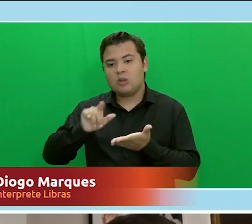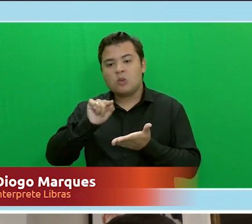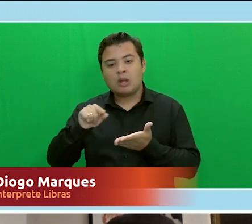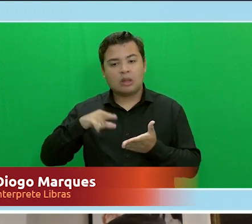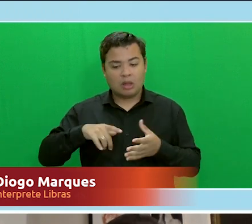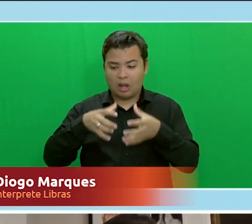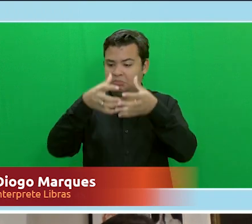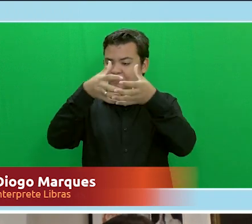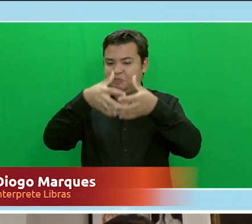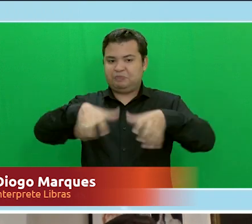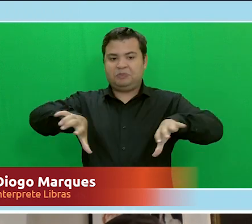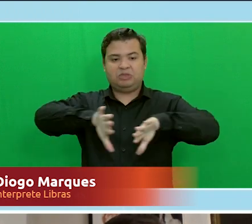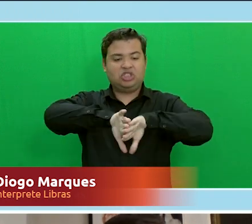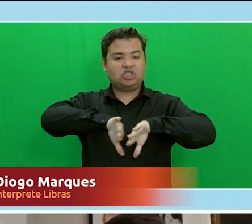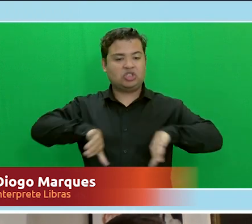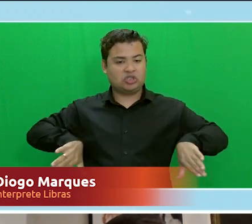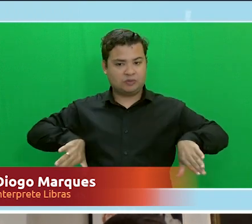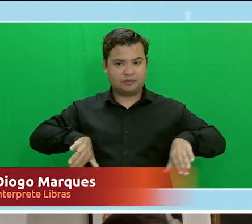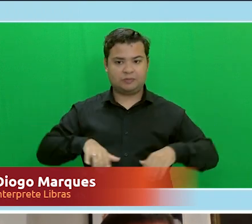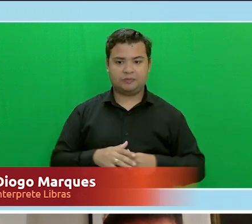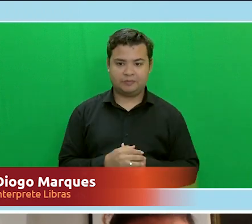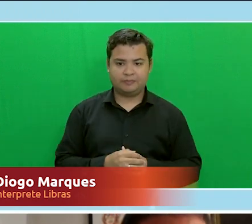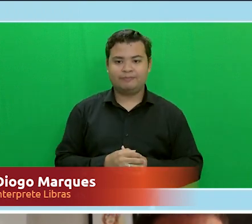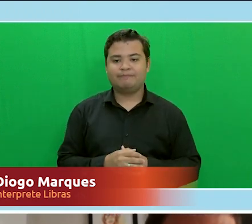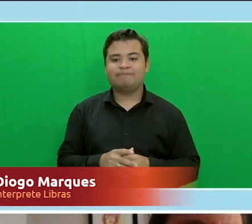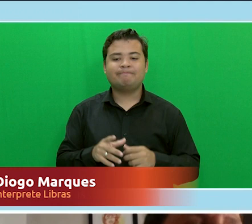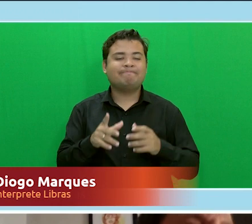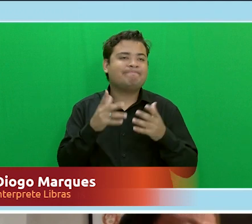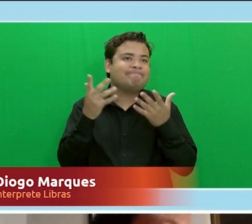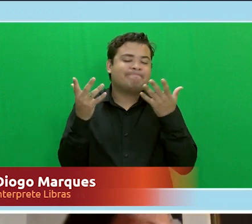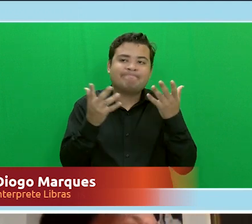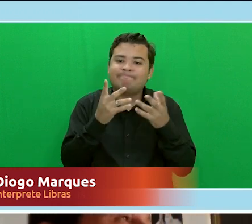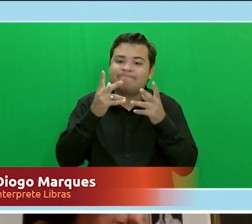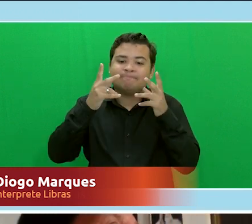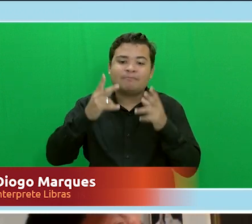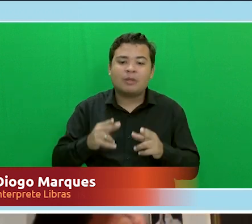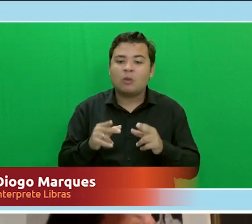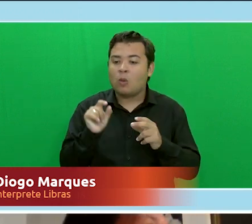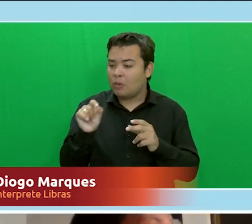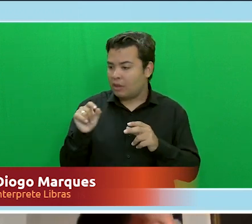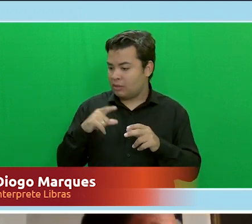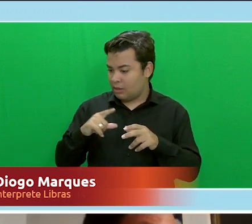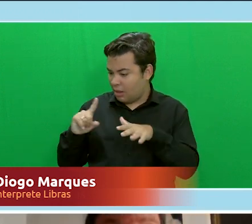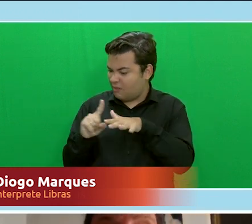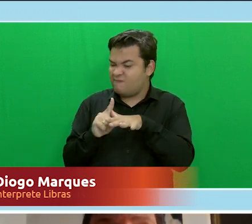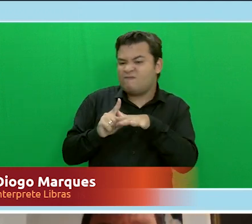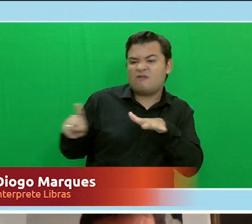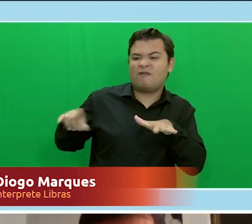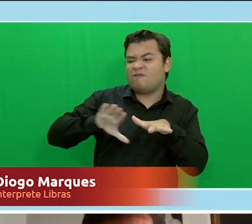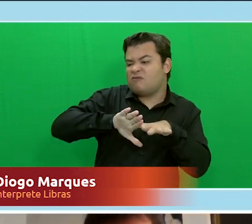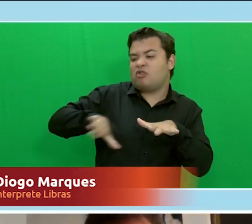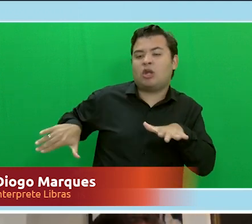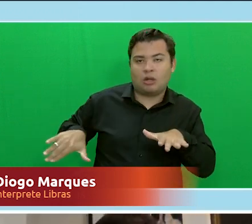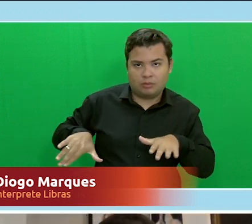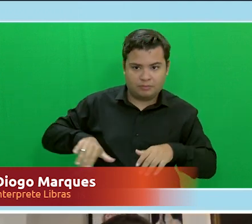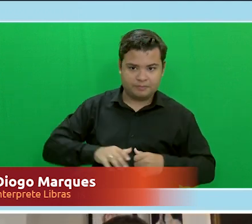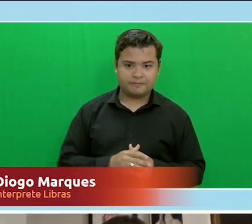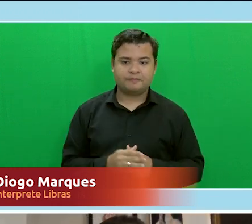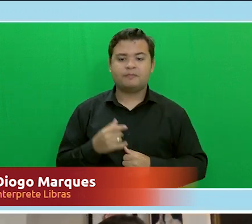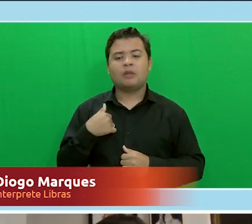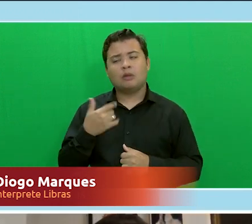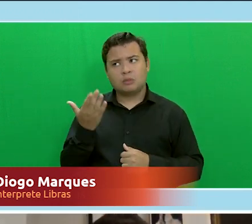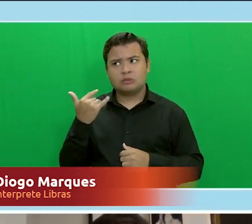segregar é apartar, né? A gente fala que excluir. Eu